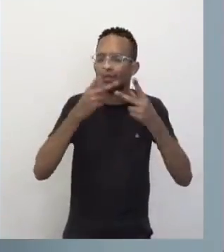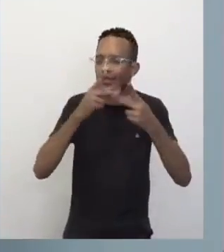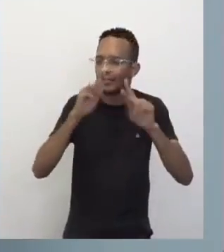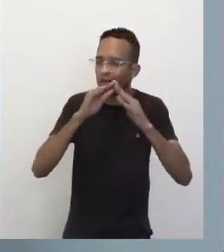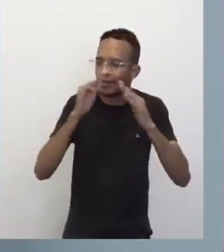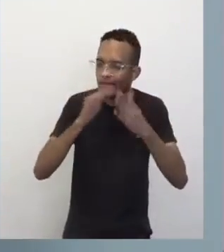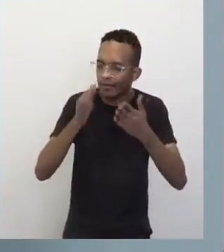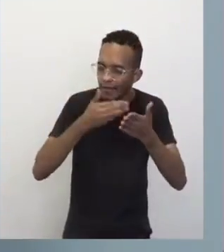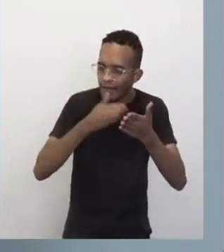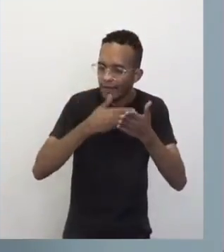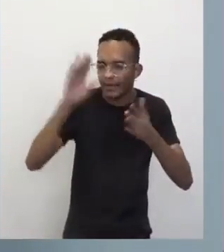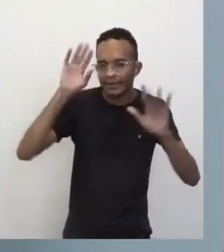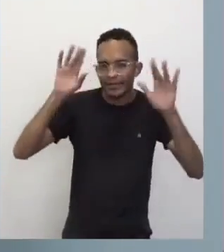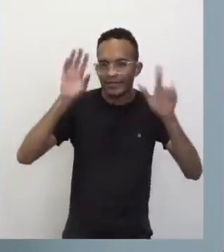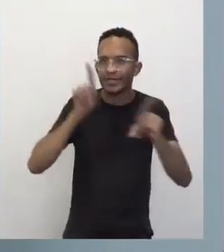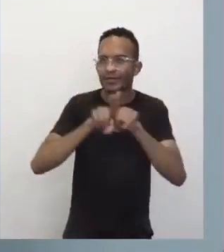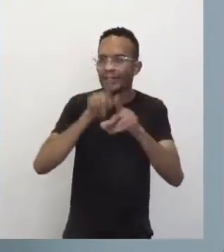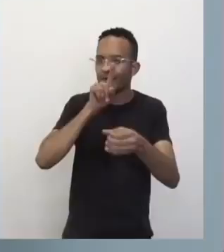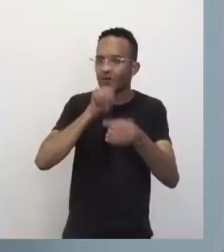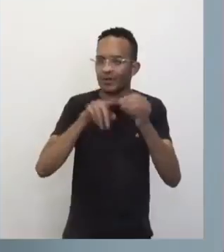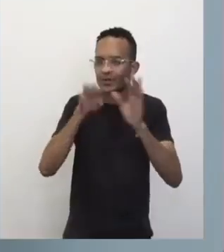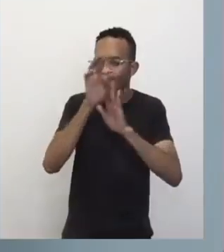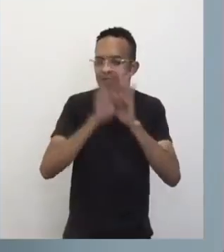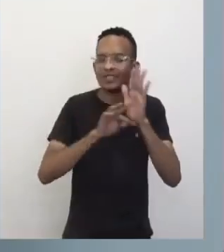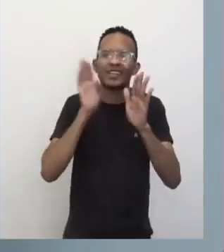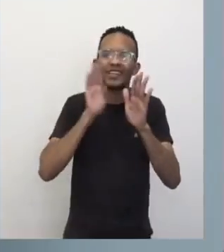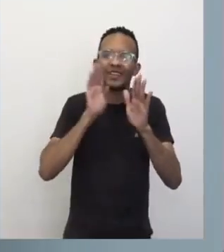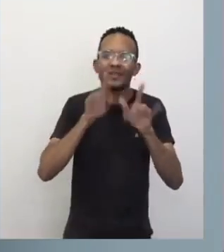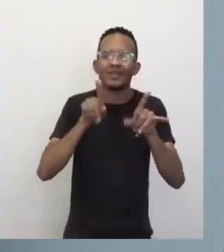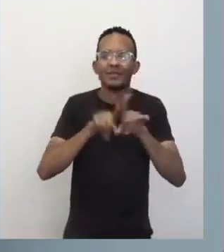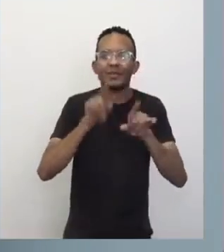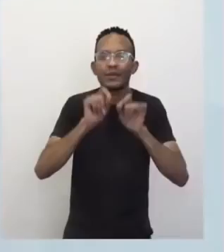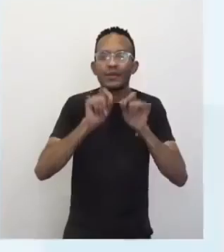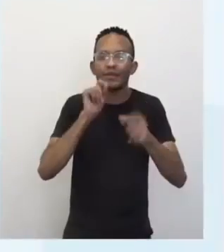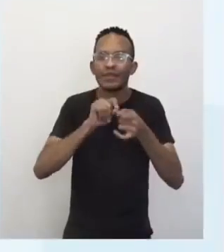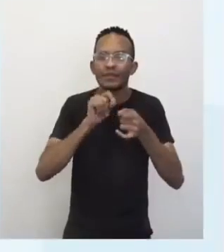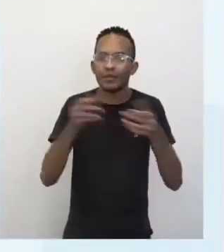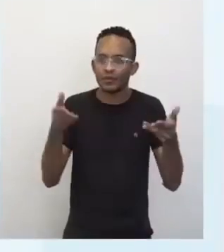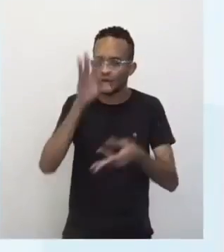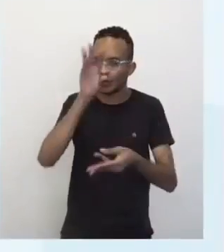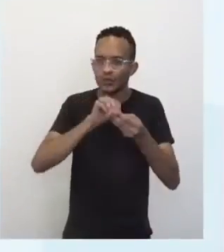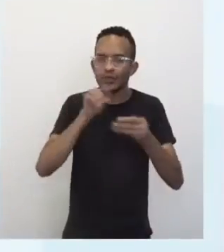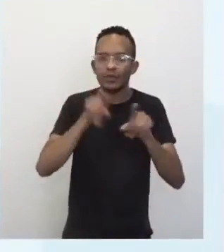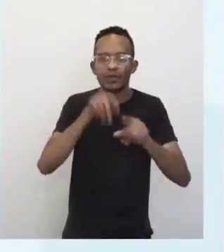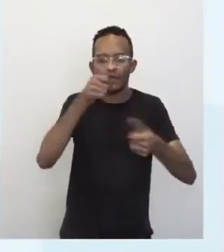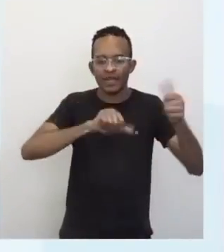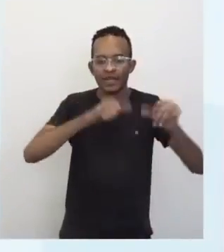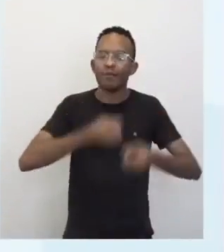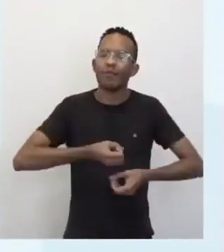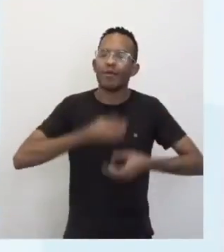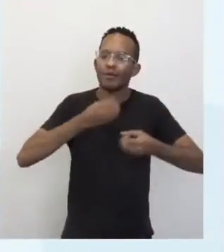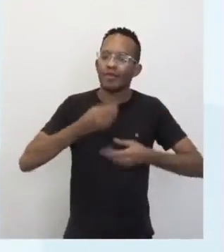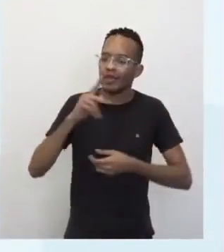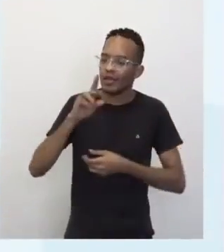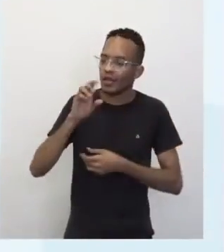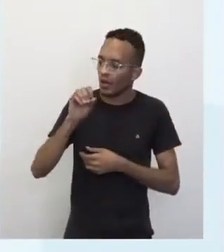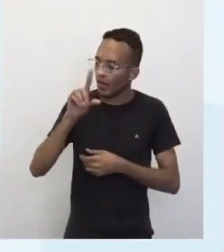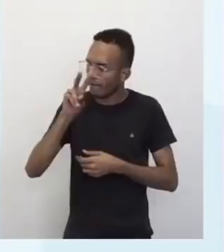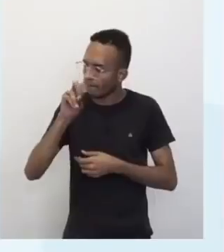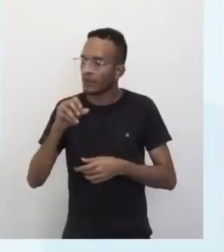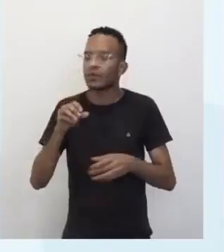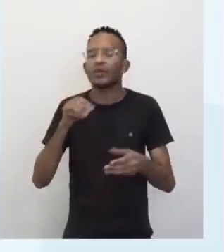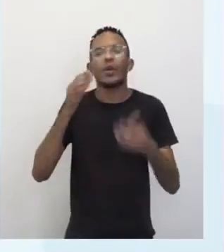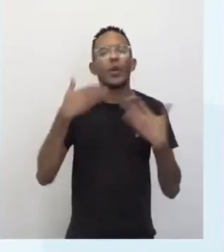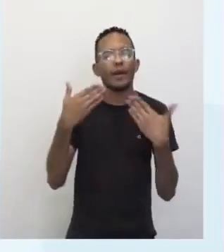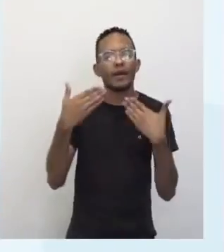casa, no seu caderninho, pensando, voltando nos textos, vai ser bem legal. E o que fizemos hoje? Hoje nós analisamos um poema de Olavo Bilac, comparando